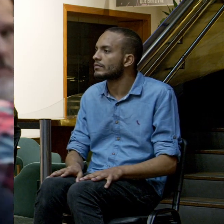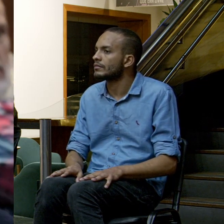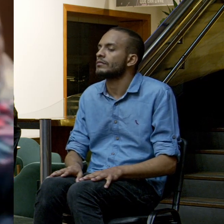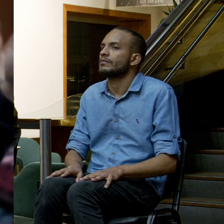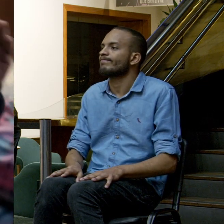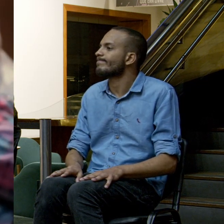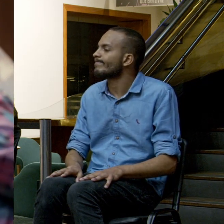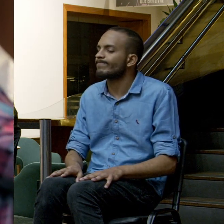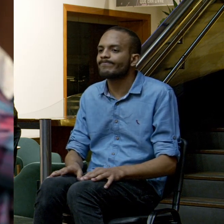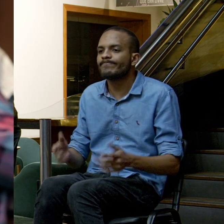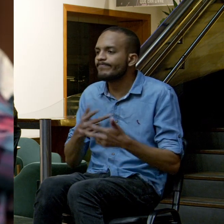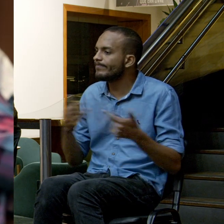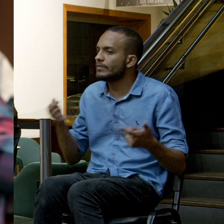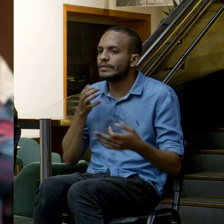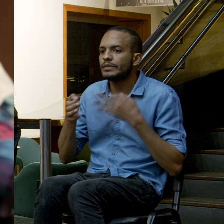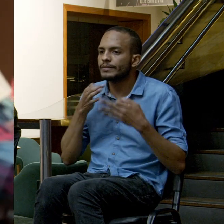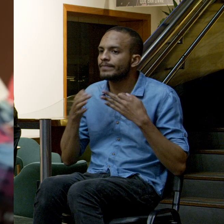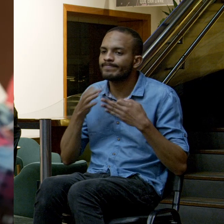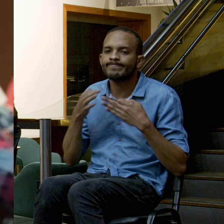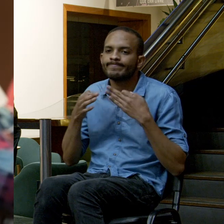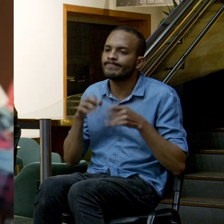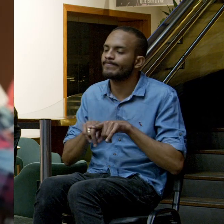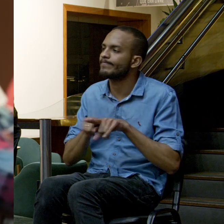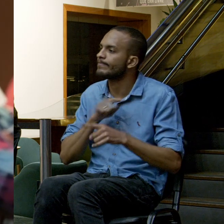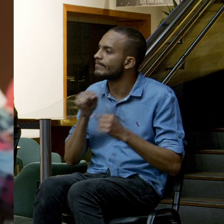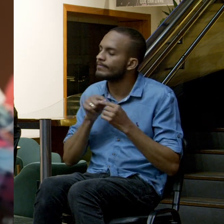outros atravessamentos desse corpo imenso.